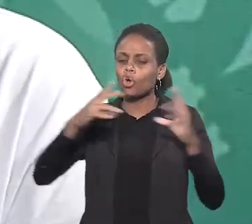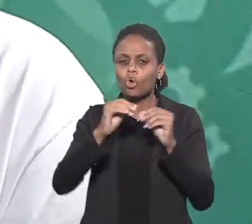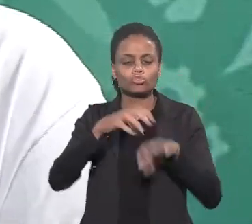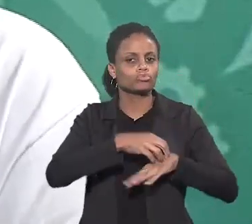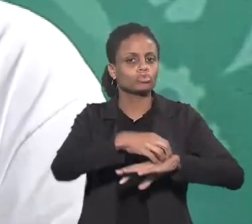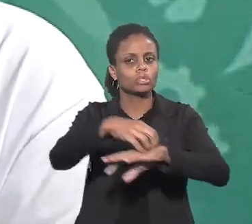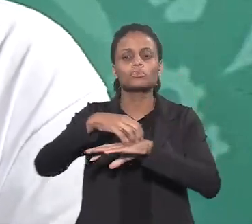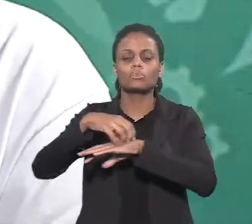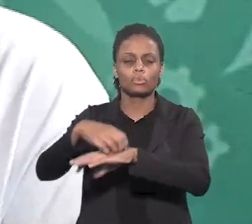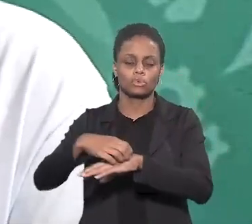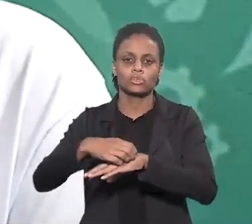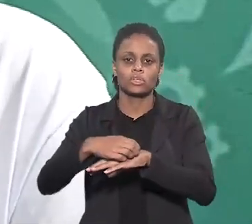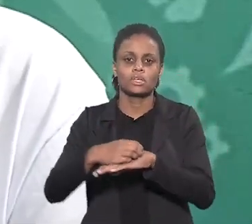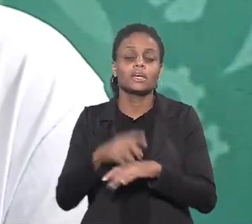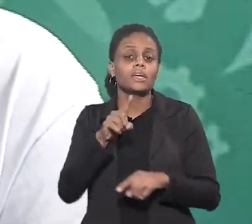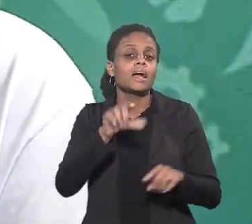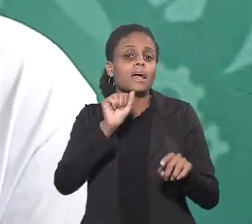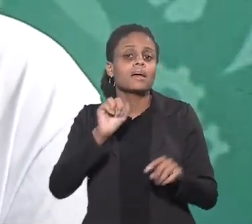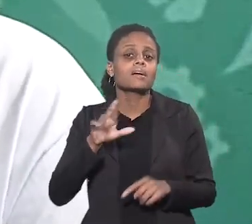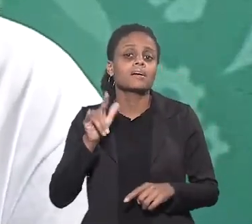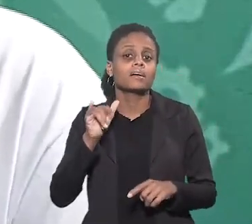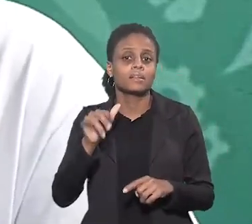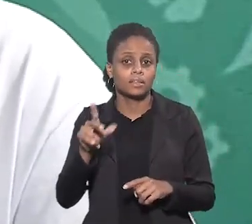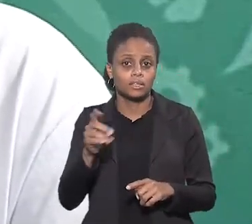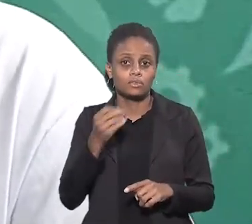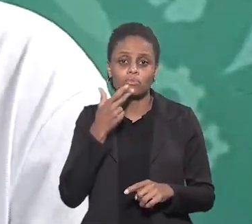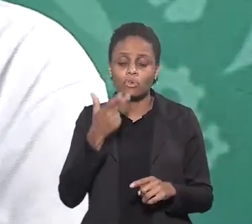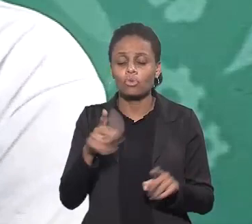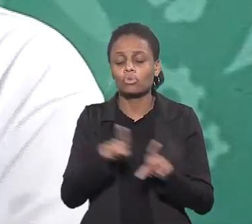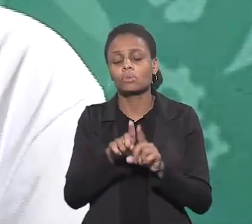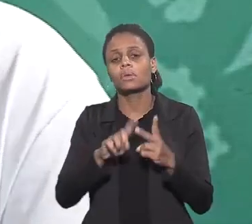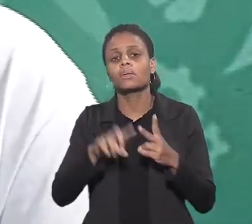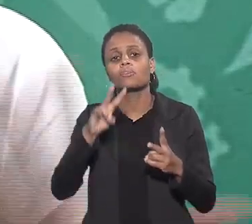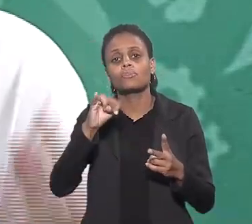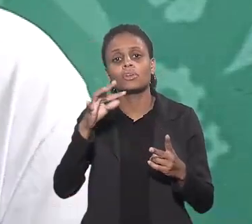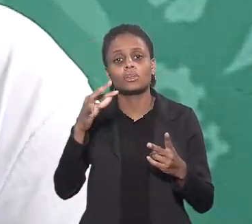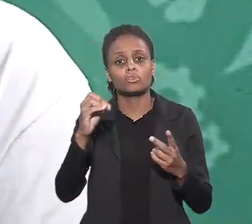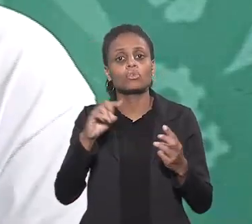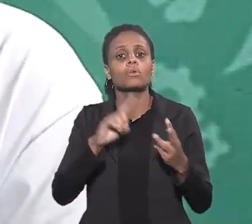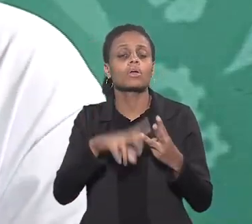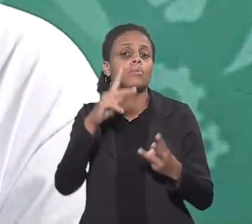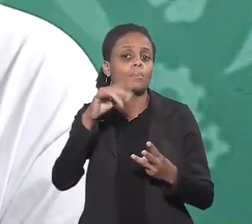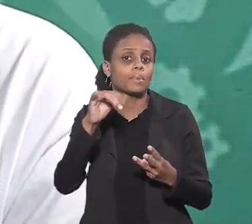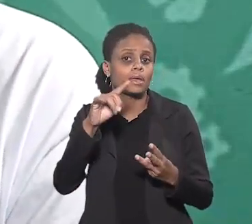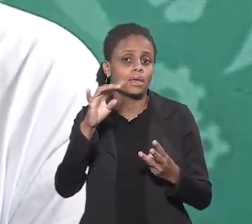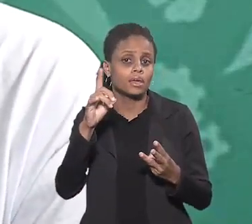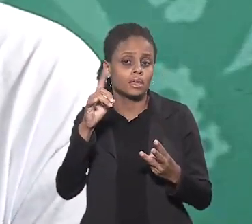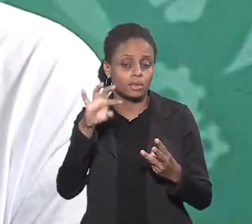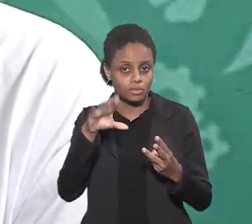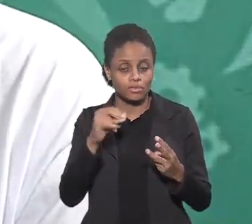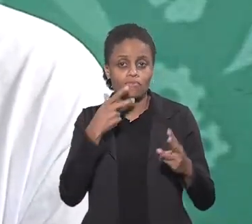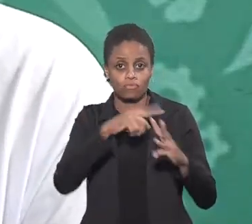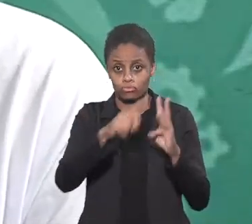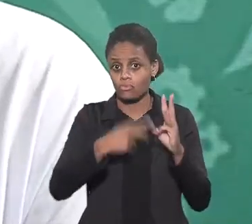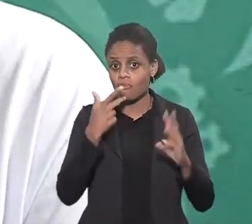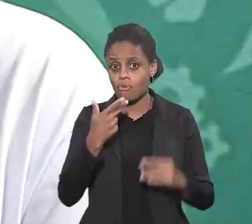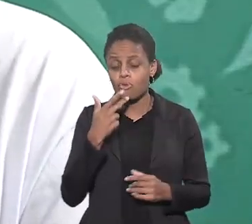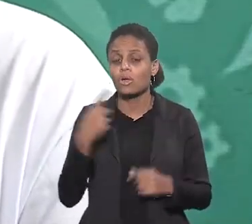de transporte. Né? Como o Arlindo comentou, e o Vitor também, e o Pedro,